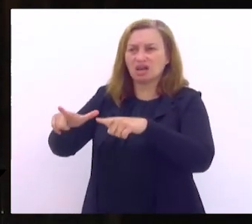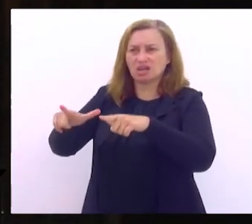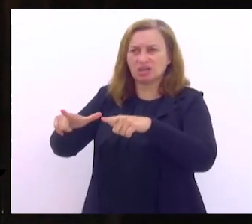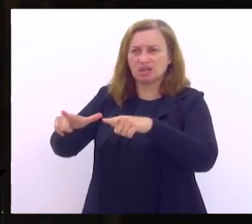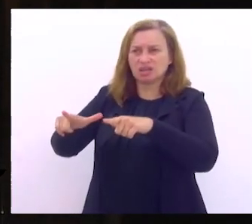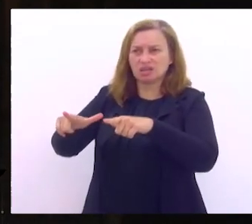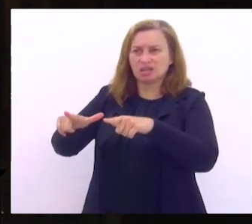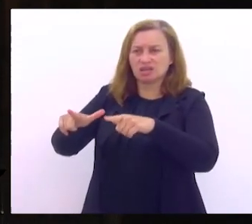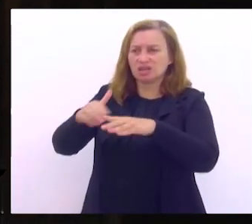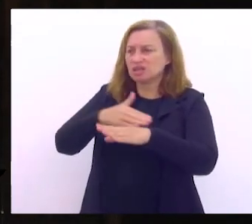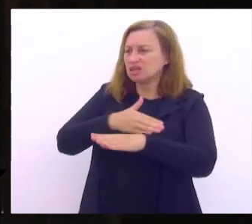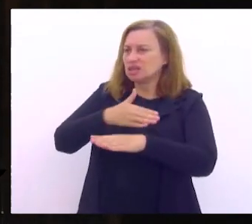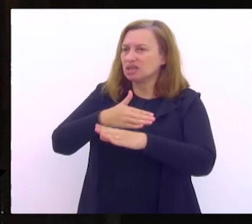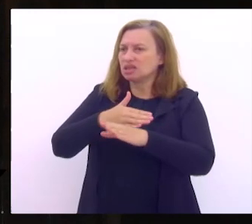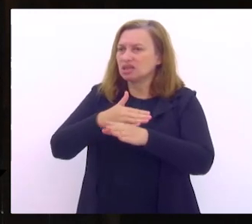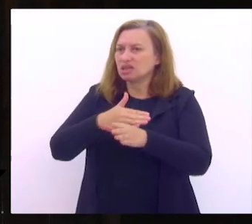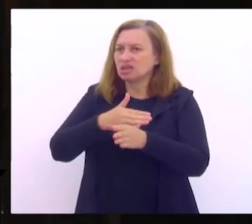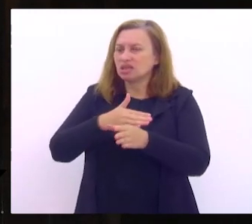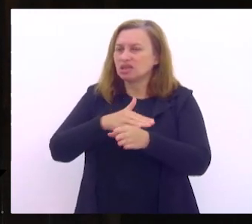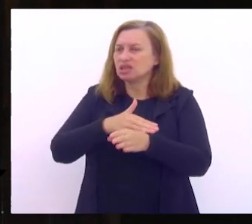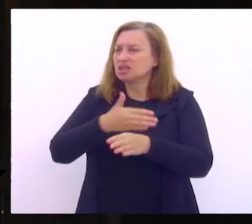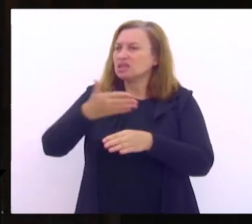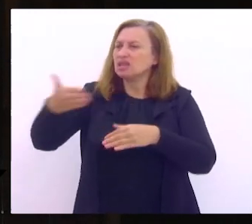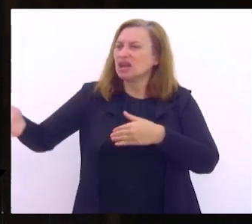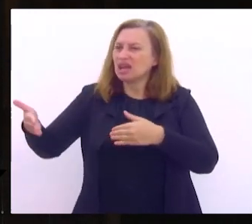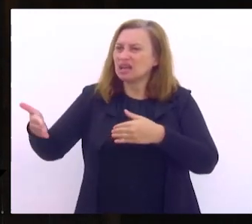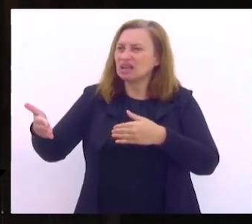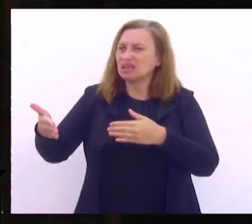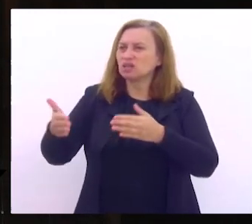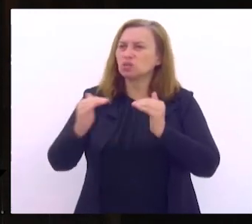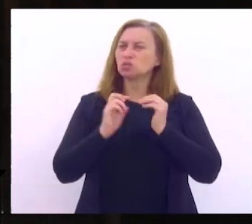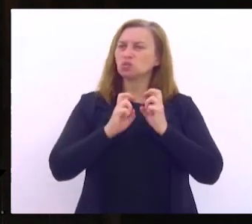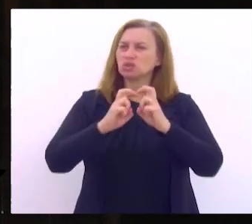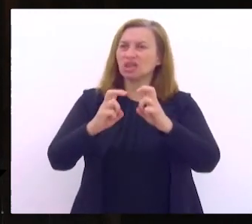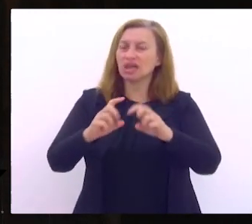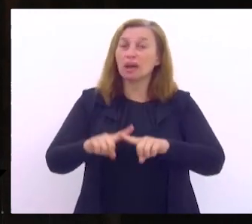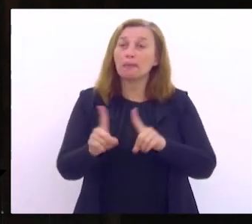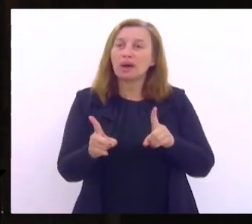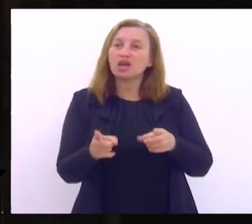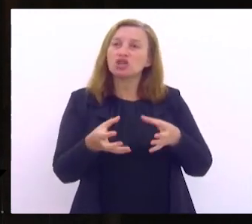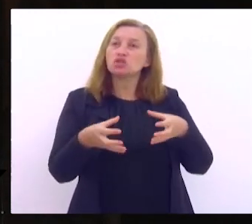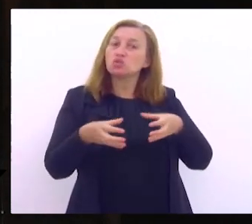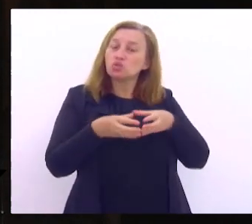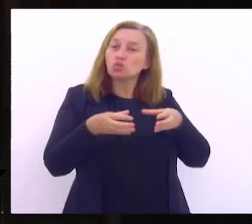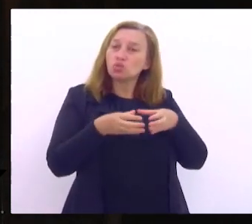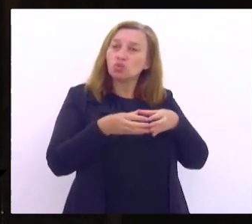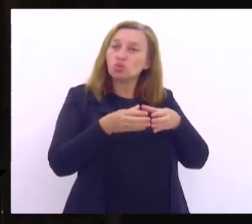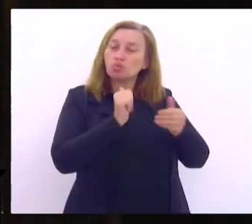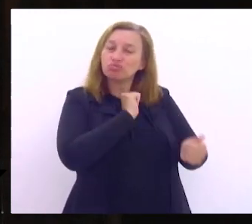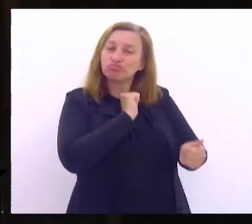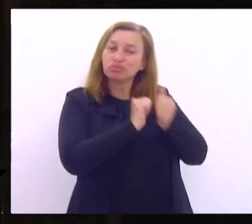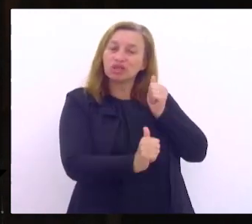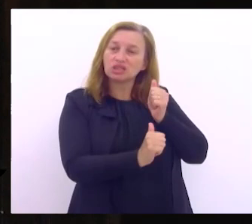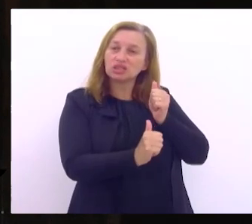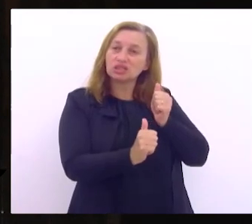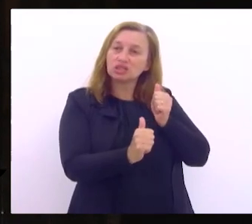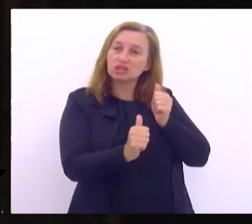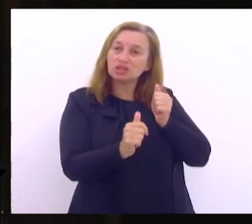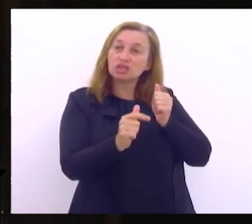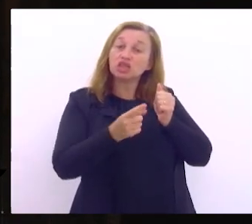que também não era ruim, mas não era ideal, mas a comunidade do atletismo preferiu que nós